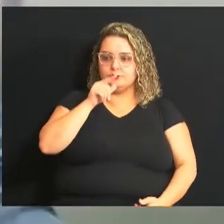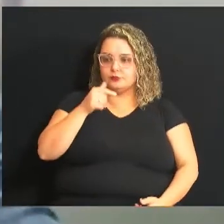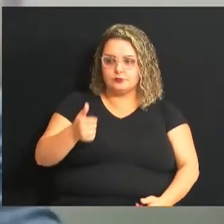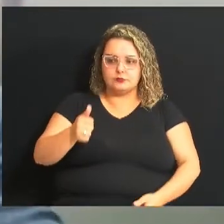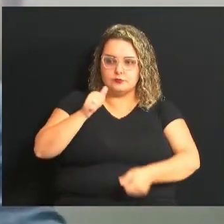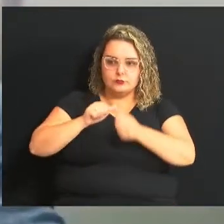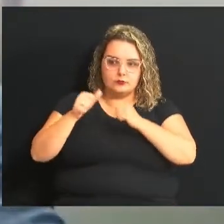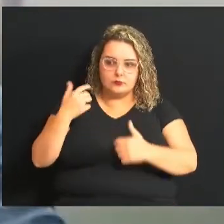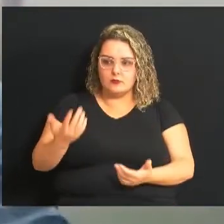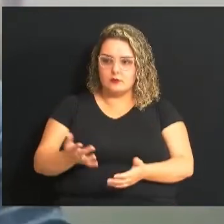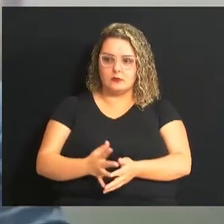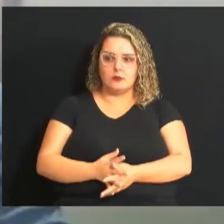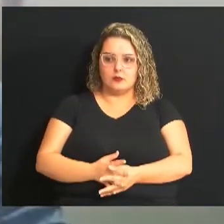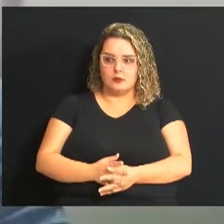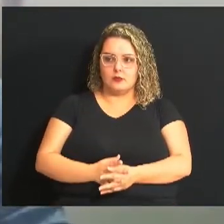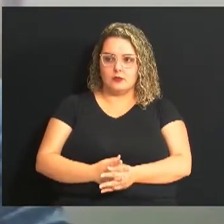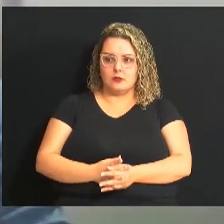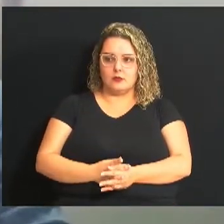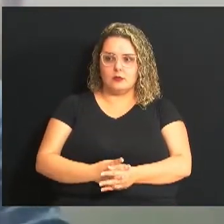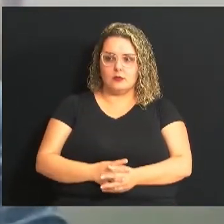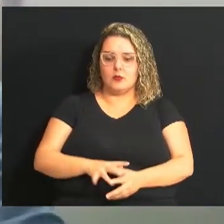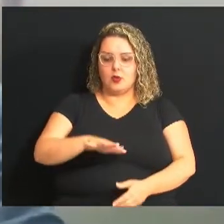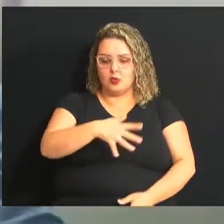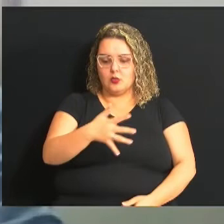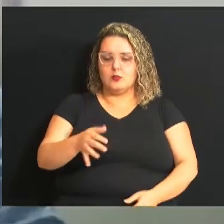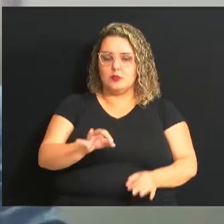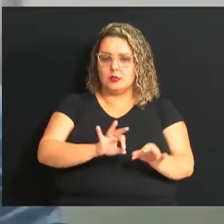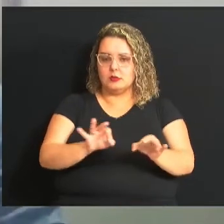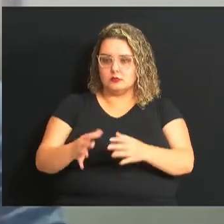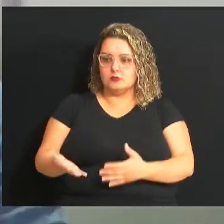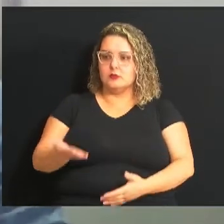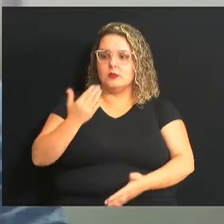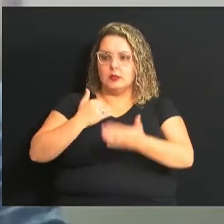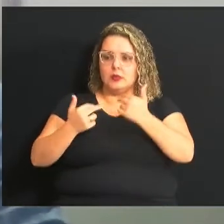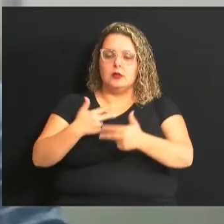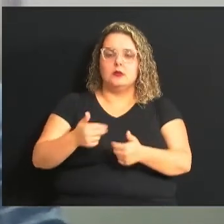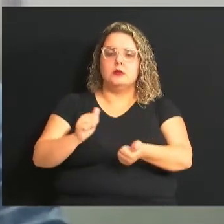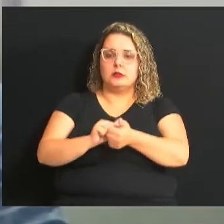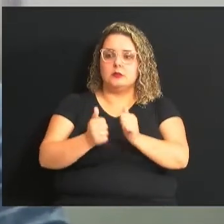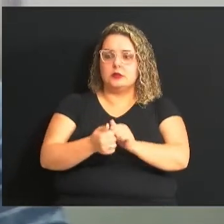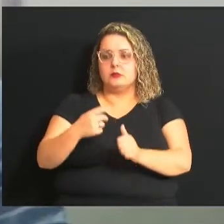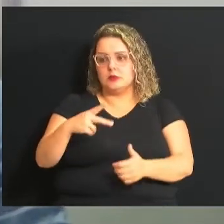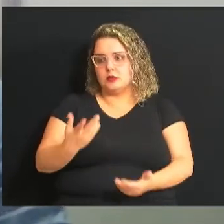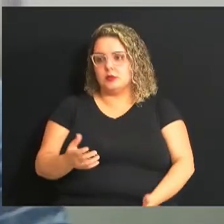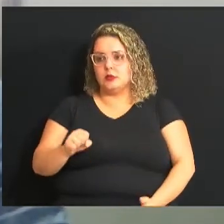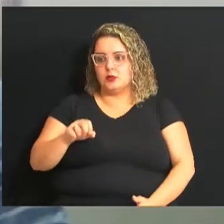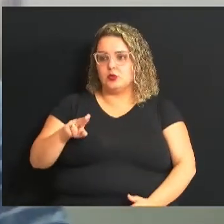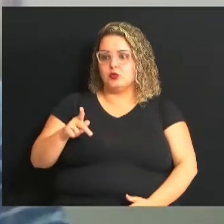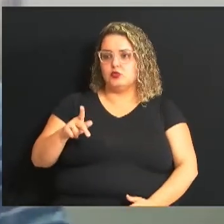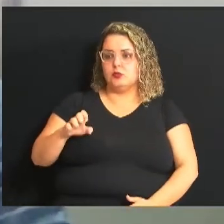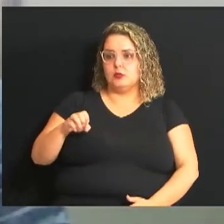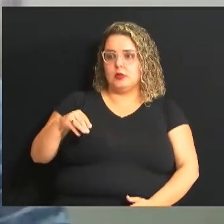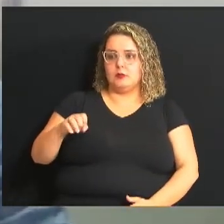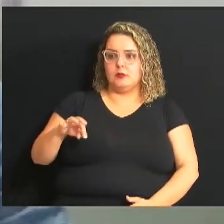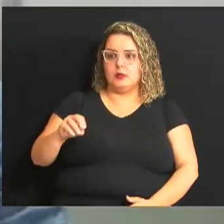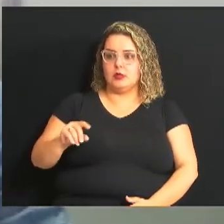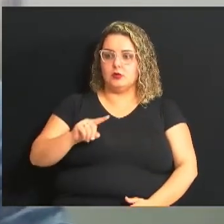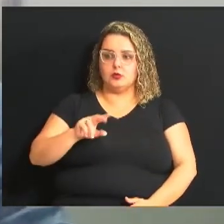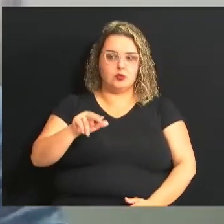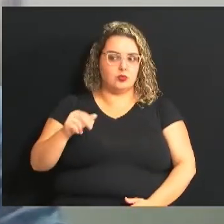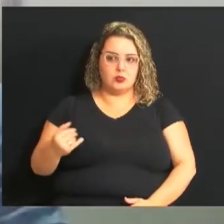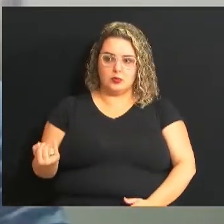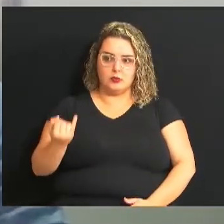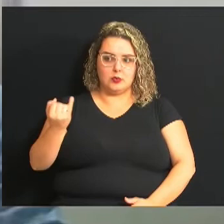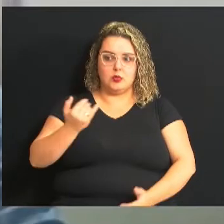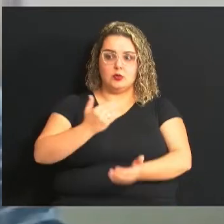refeição, ou seja, num plano alimentar diário que seja adequado para você. Então o suplemento ele nunca é importante quando você está começando a praticar